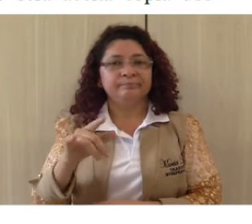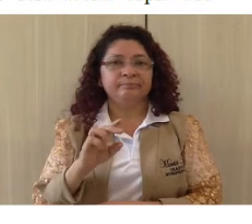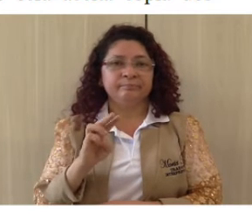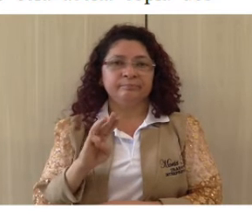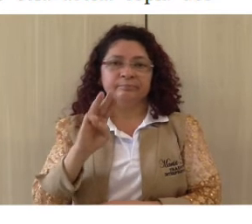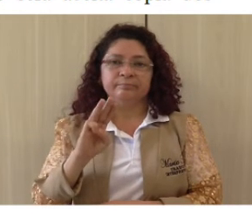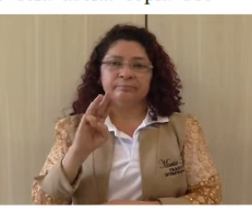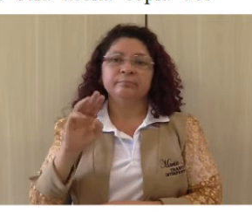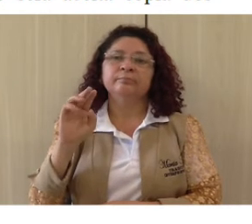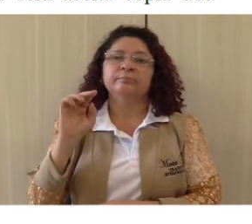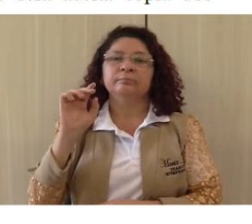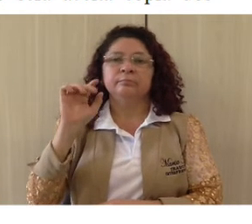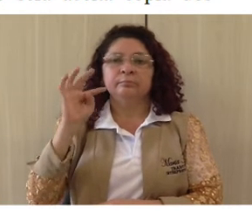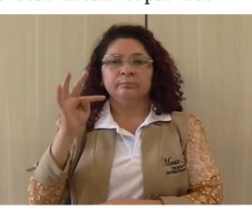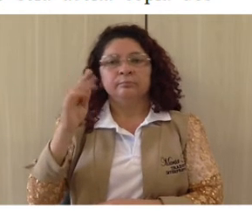eletrônico